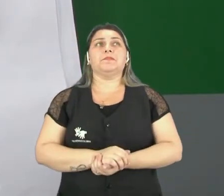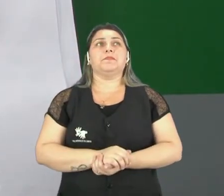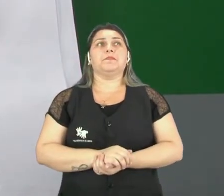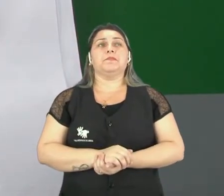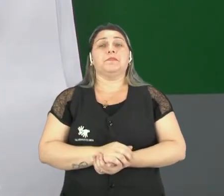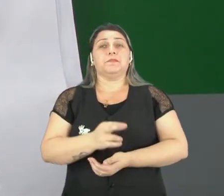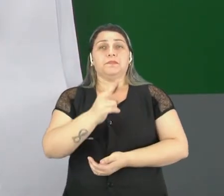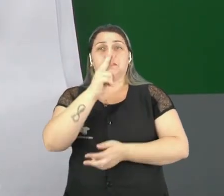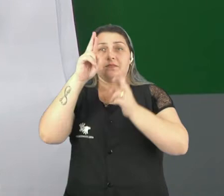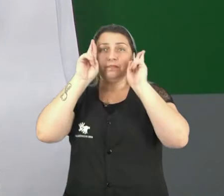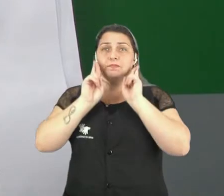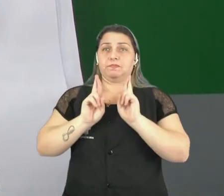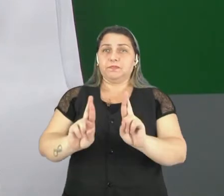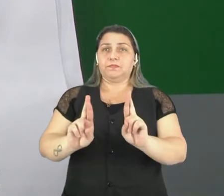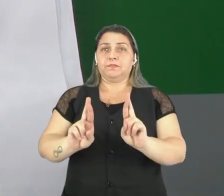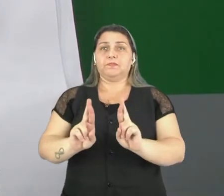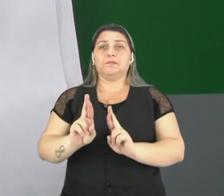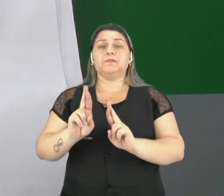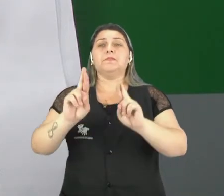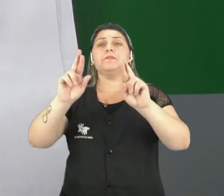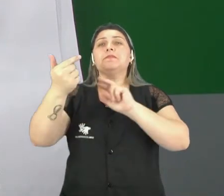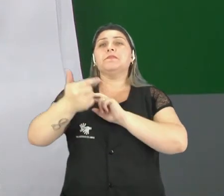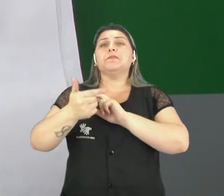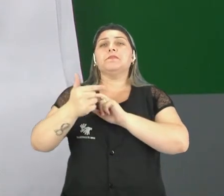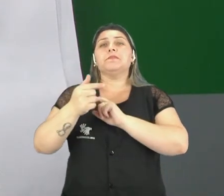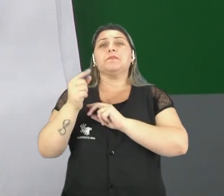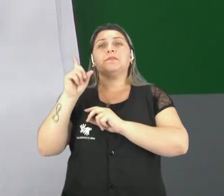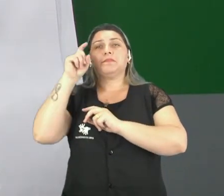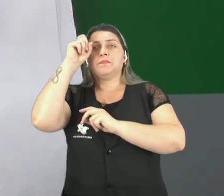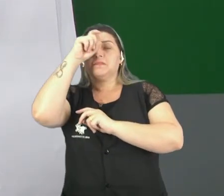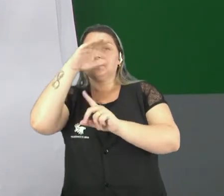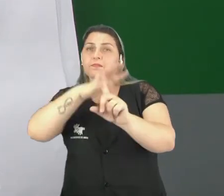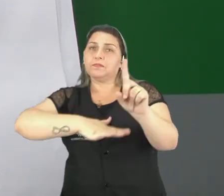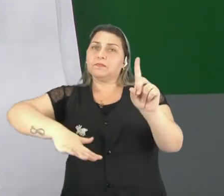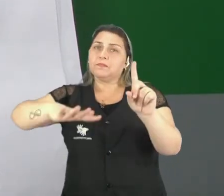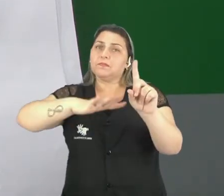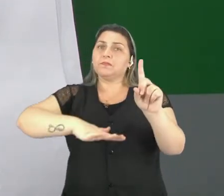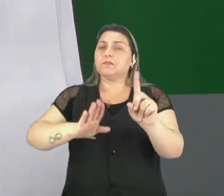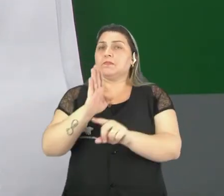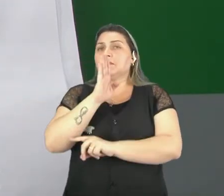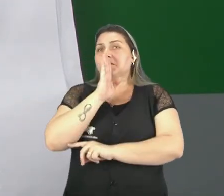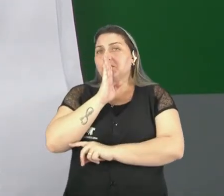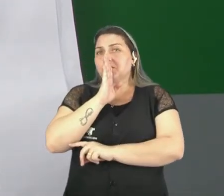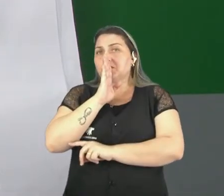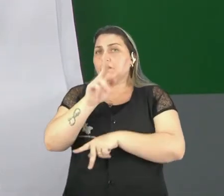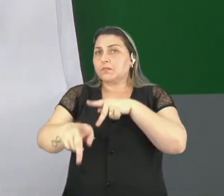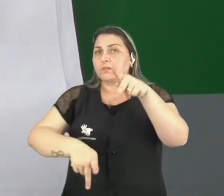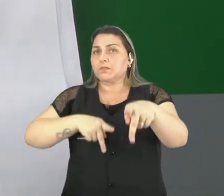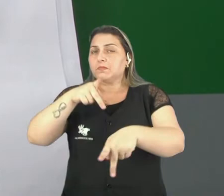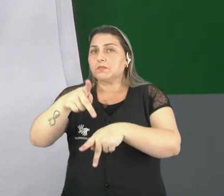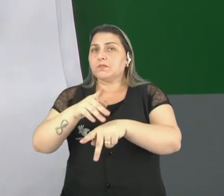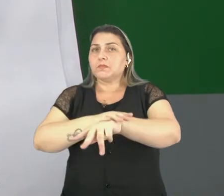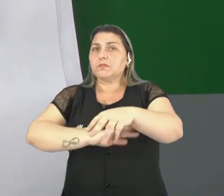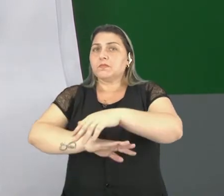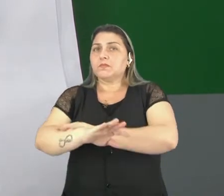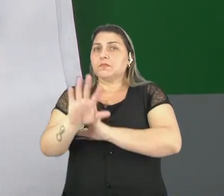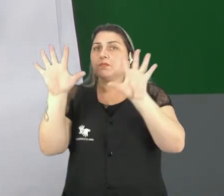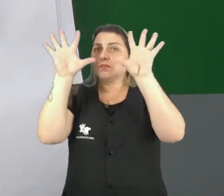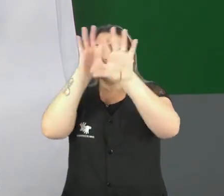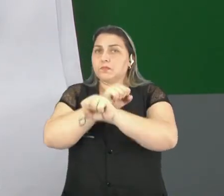Sobre o respeito aí. Olha o subtítulo. Dificuldades sociais e silenciamento do povo de pele escura